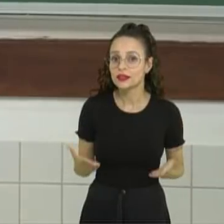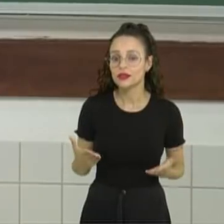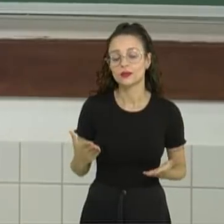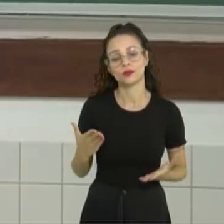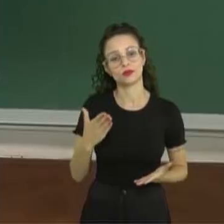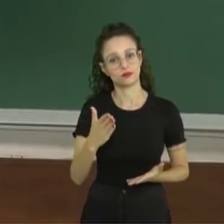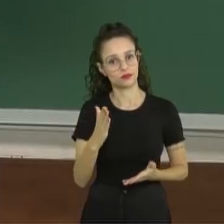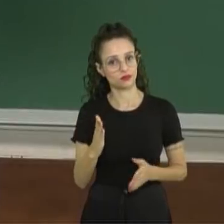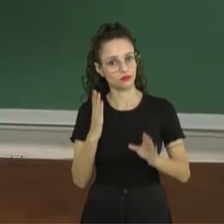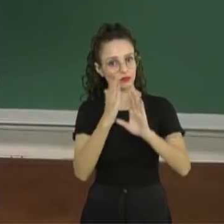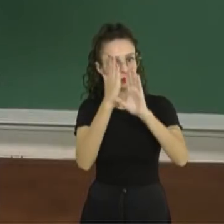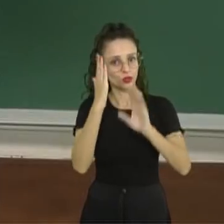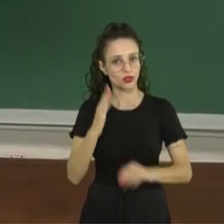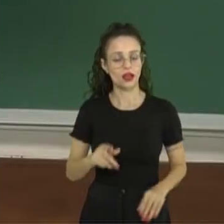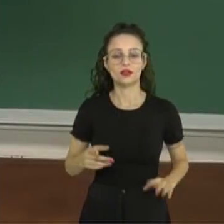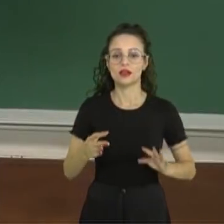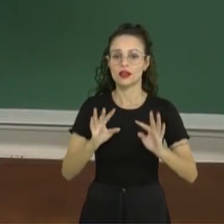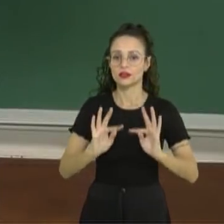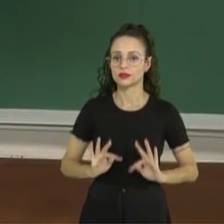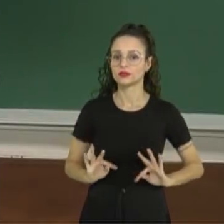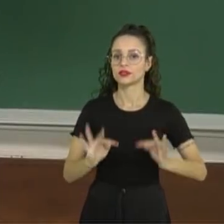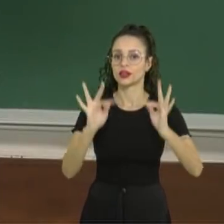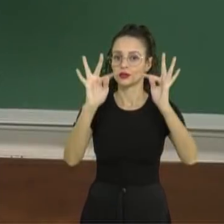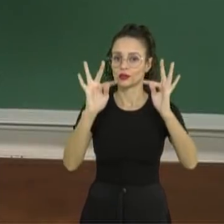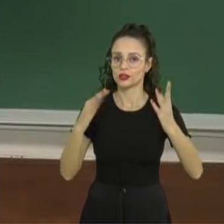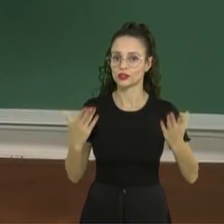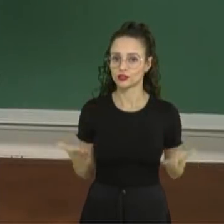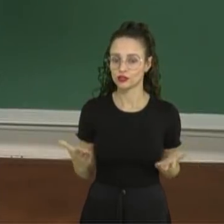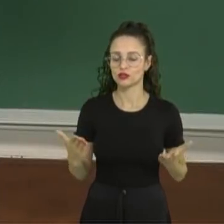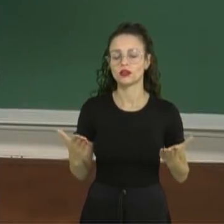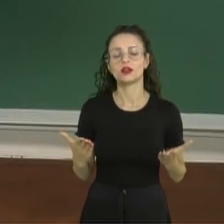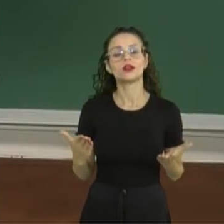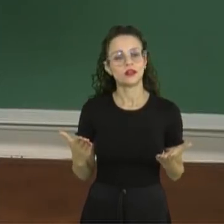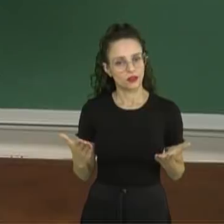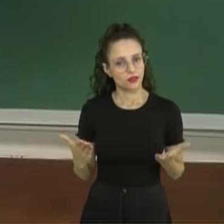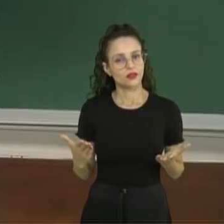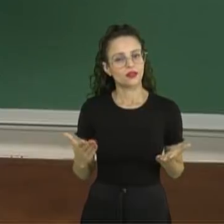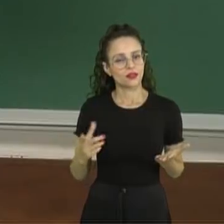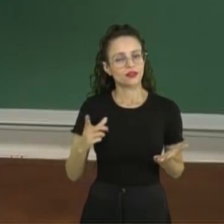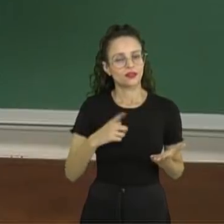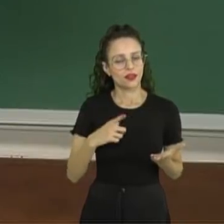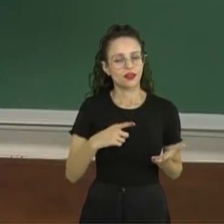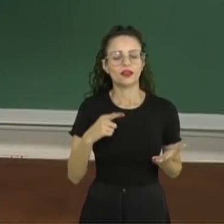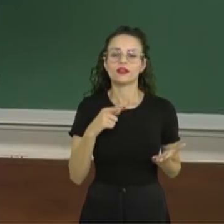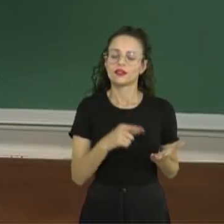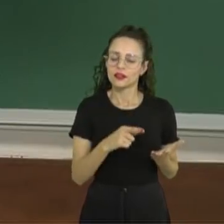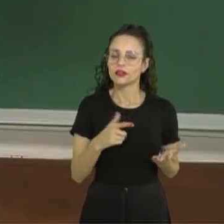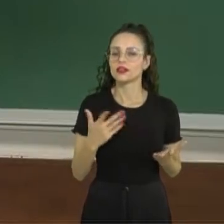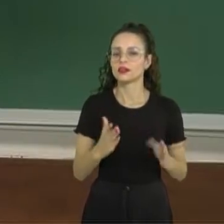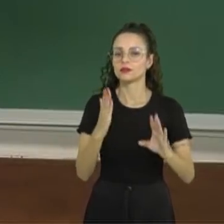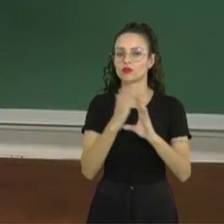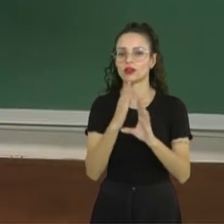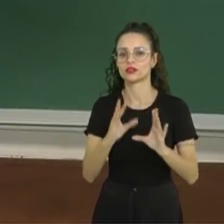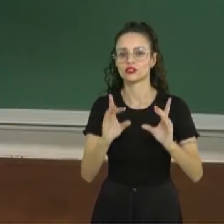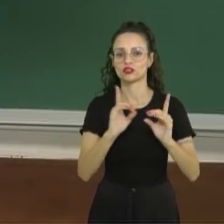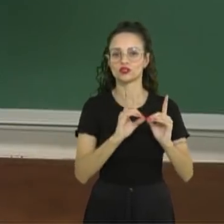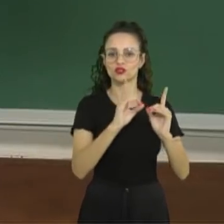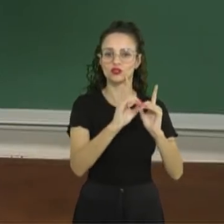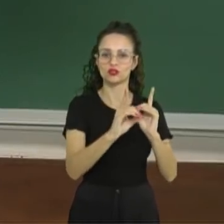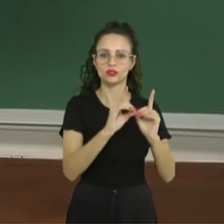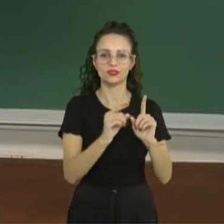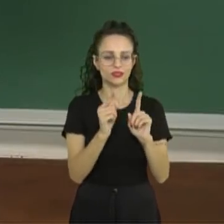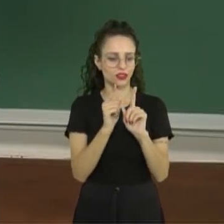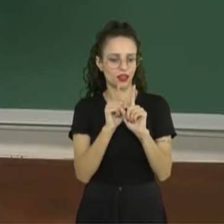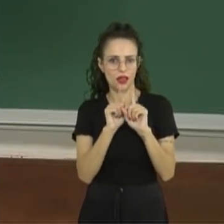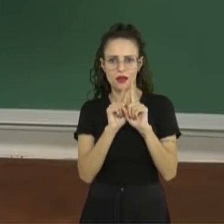Graças à tecnologia, né, imagens travam ali e através da distância de um dedo para